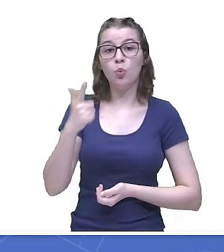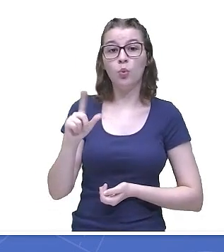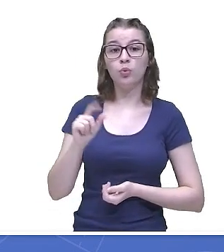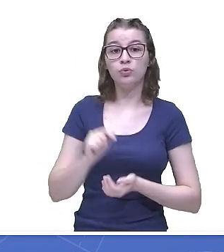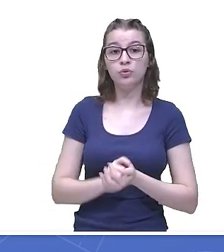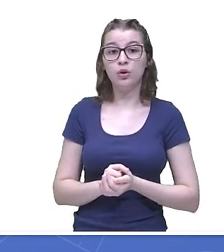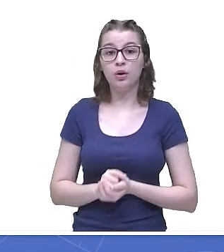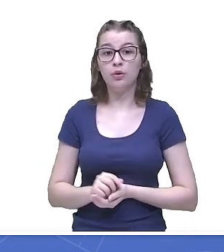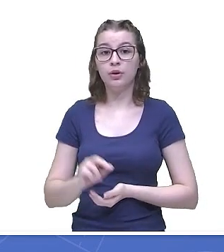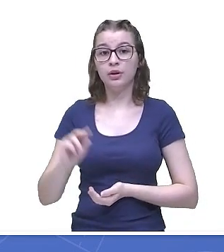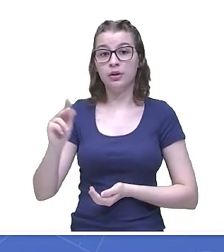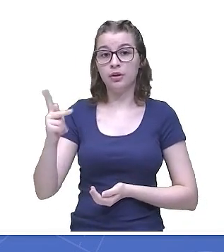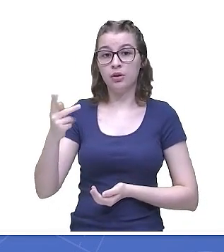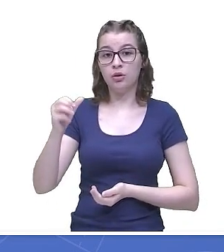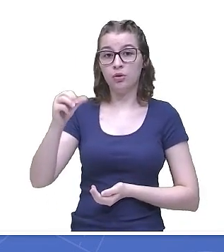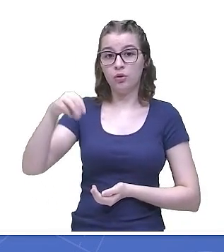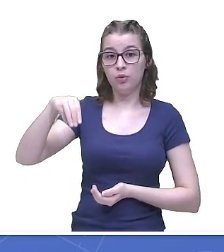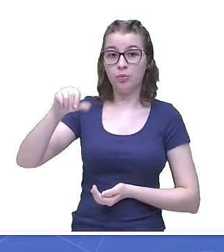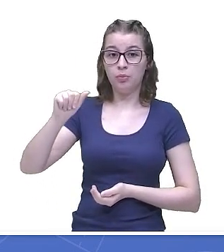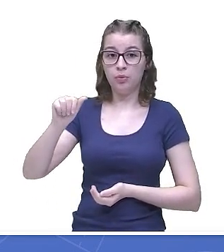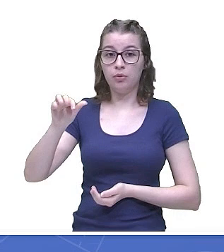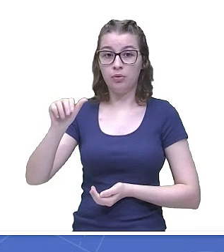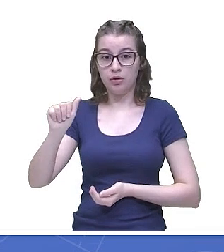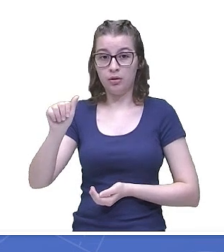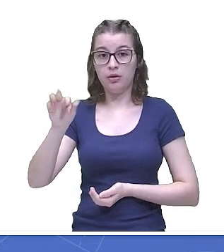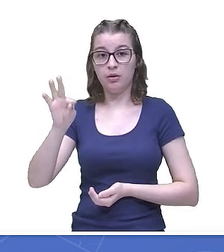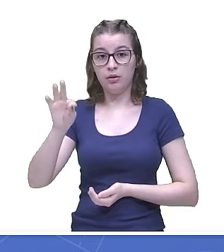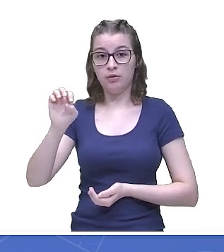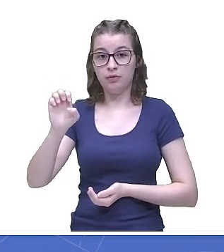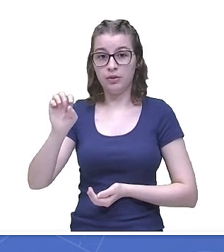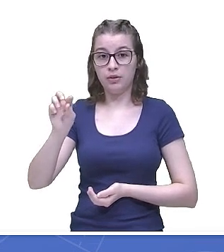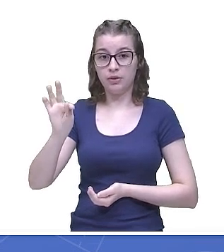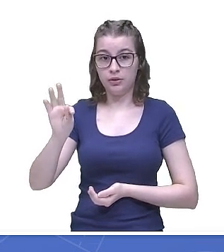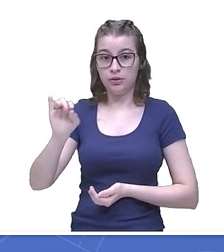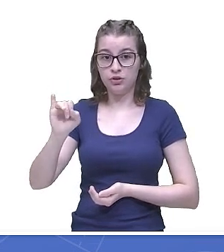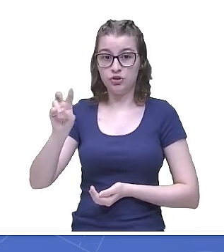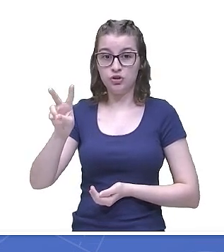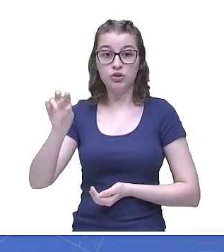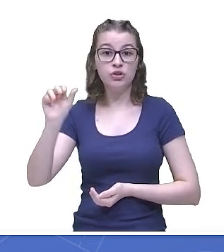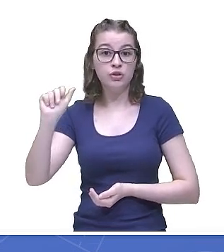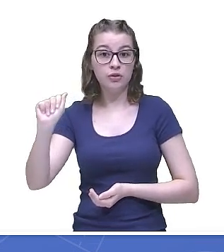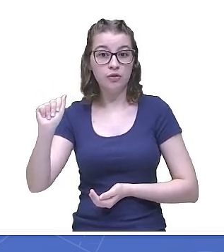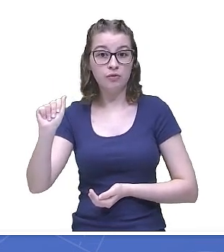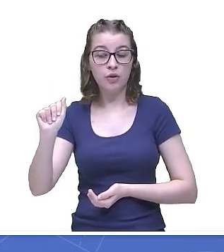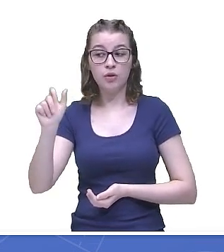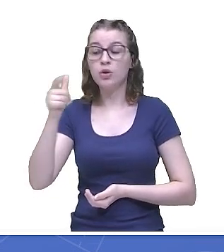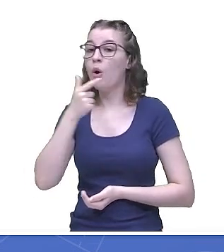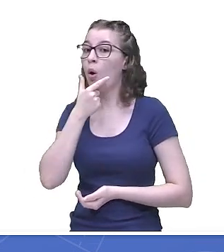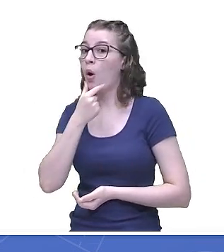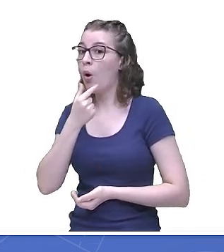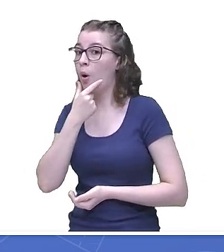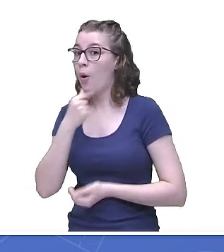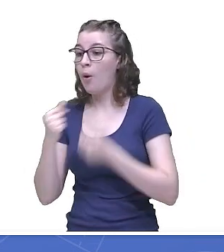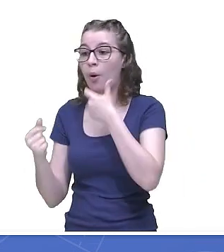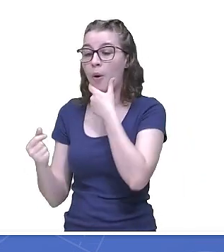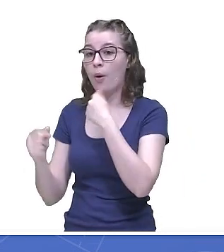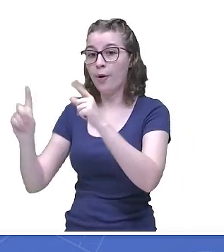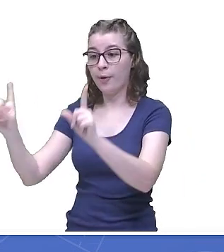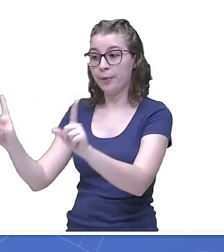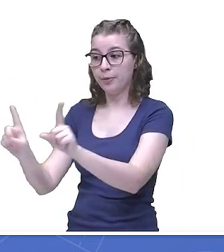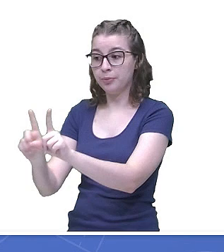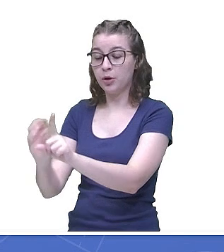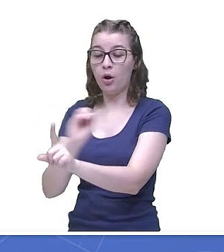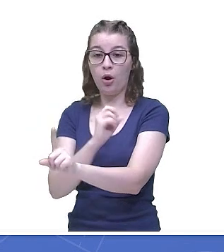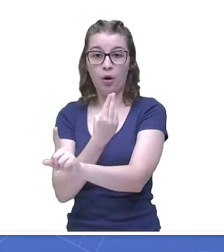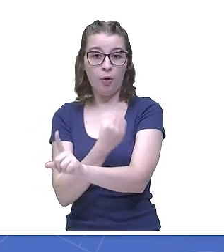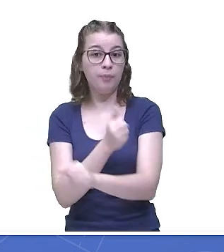homoafetiva. A família homoafetiva decorre da união de pessoas do mesmo sexo, homem ou mulher, e